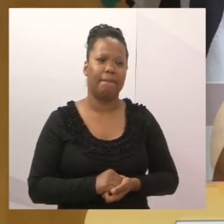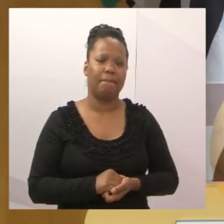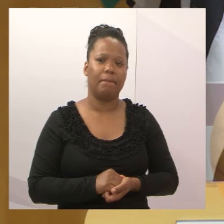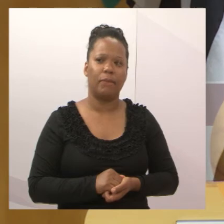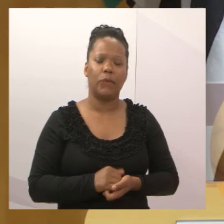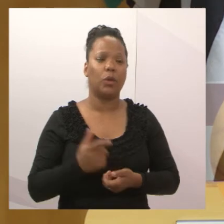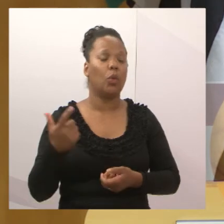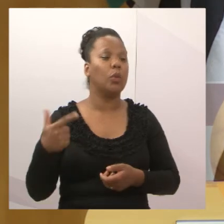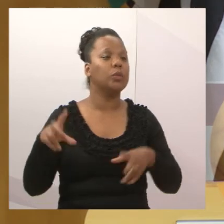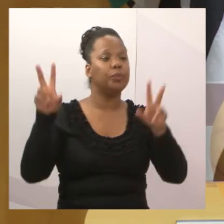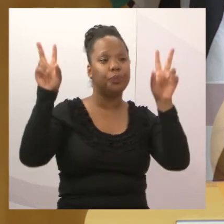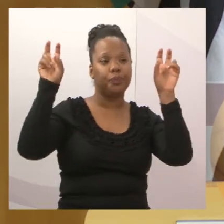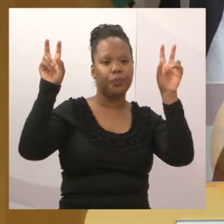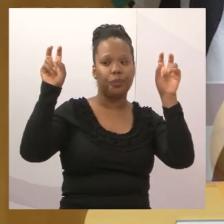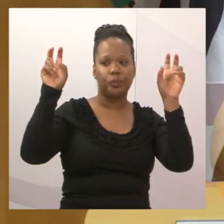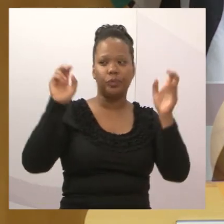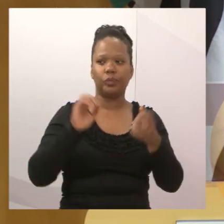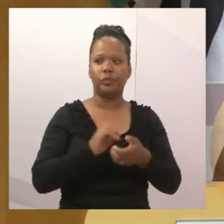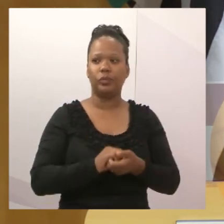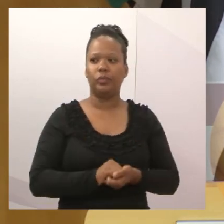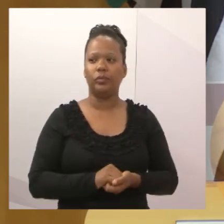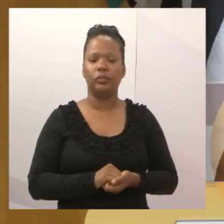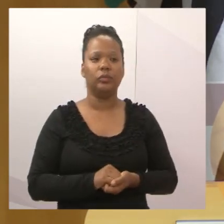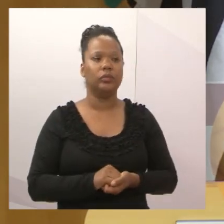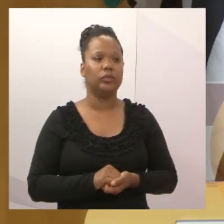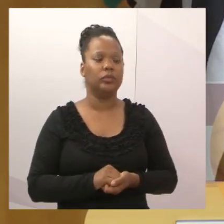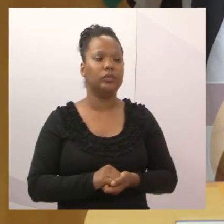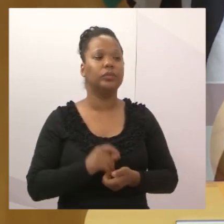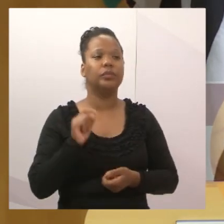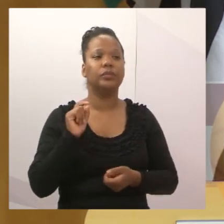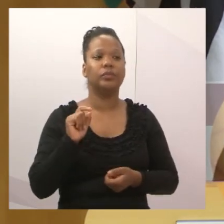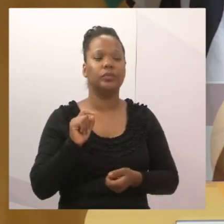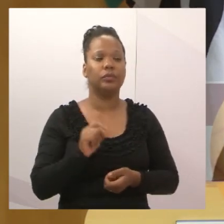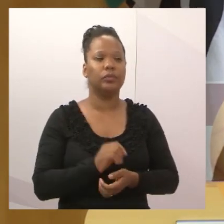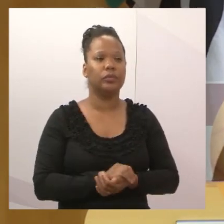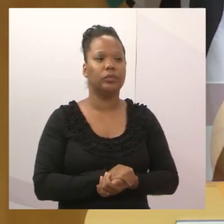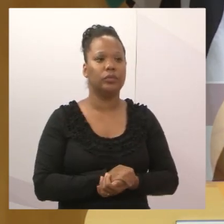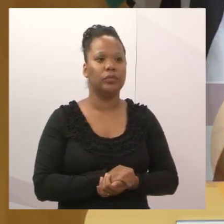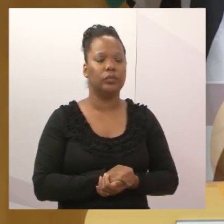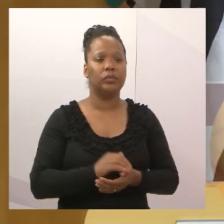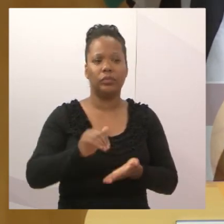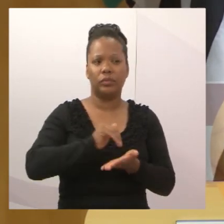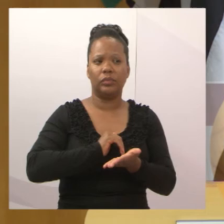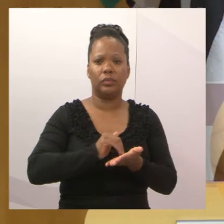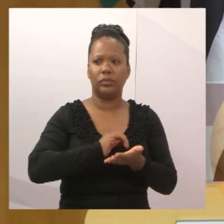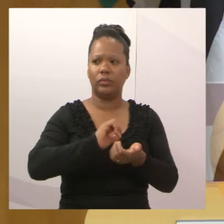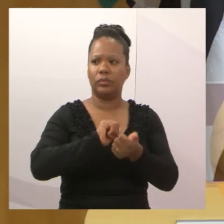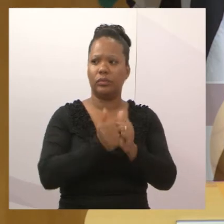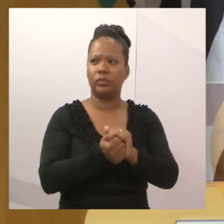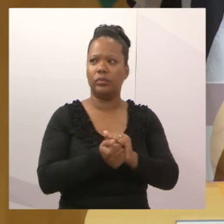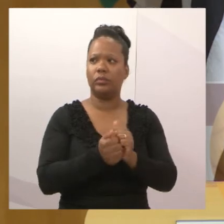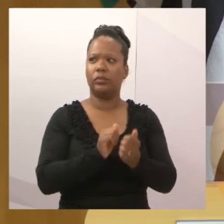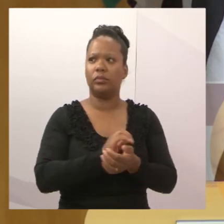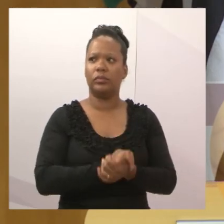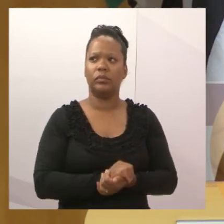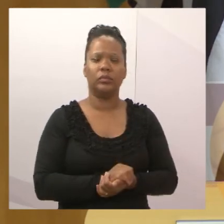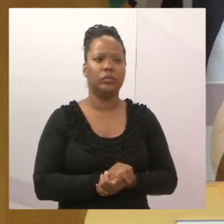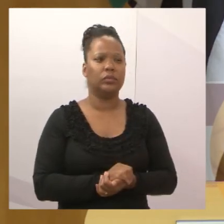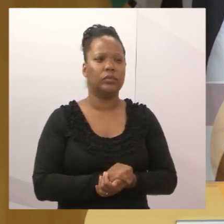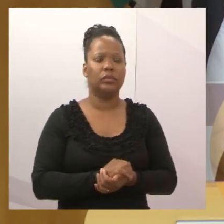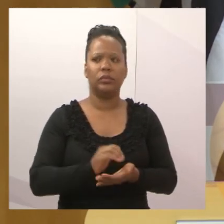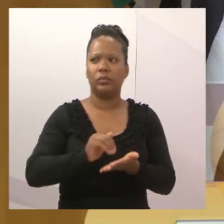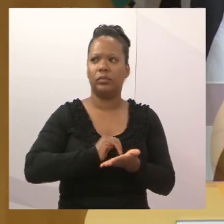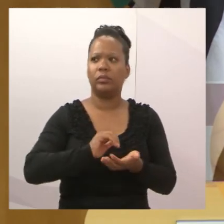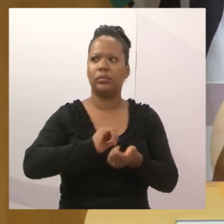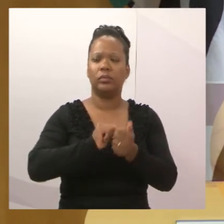Outro detalhe que eu quero colocar aqui, a respeito do quê? Da Secretaria de Esporte. A Secretaria